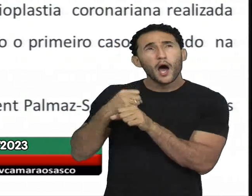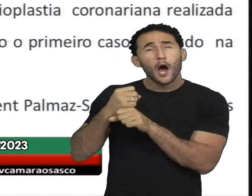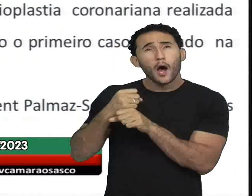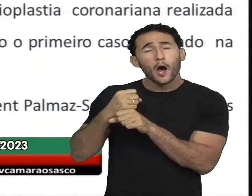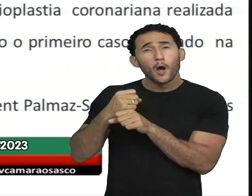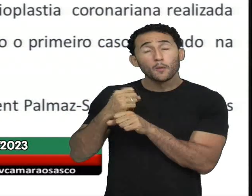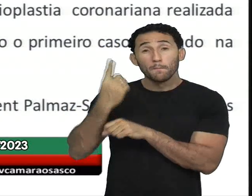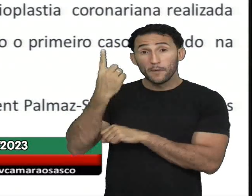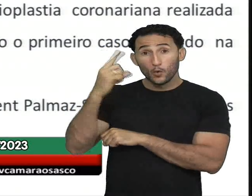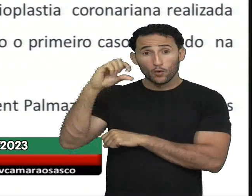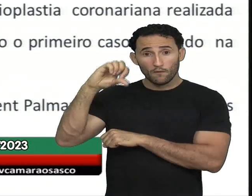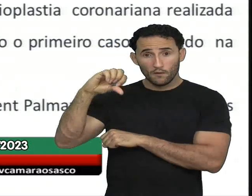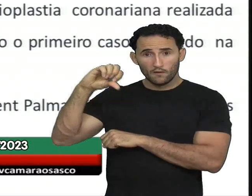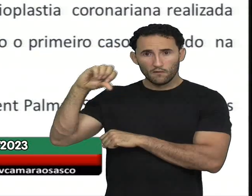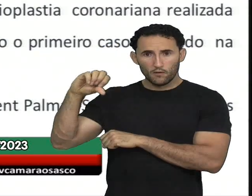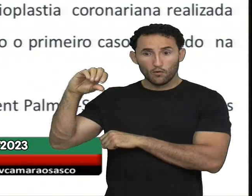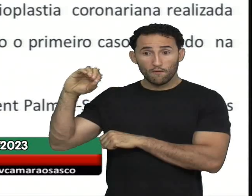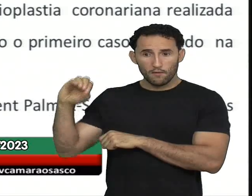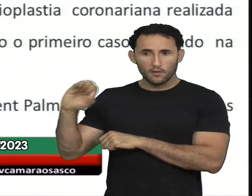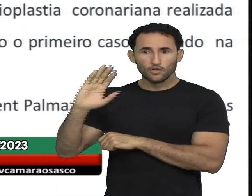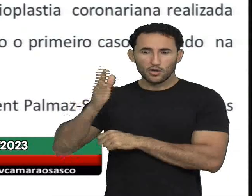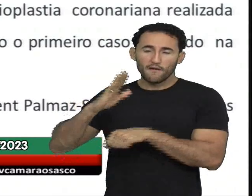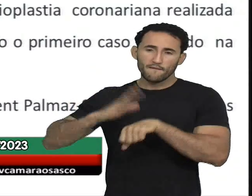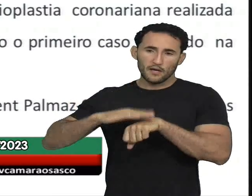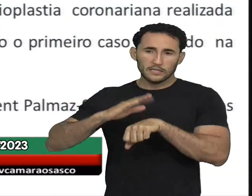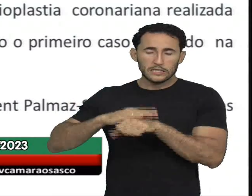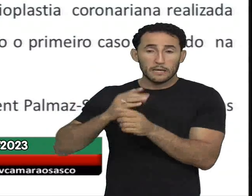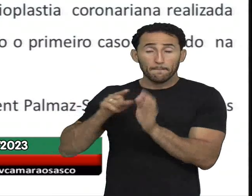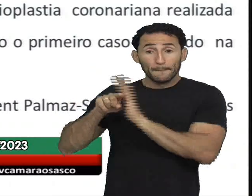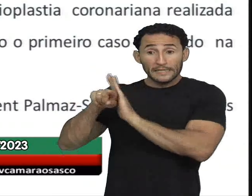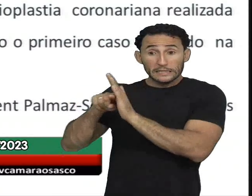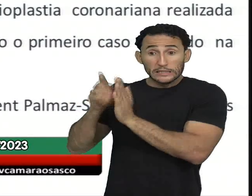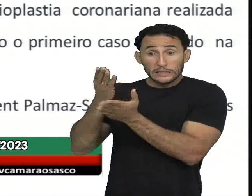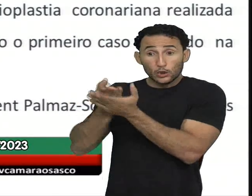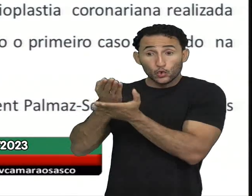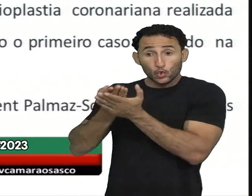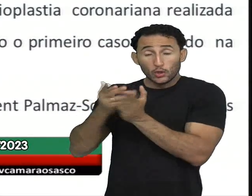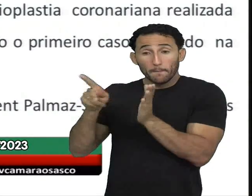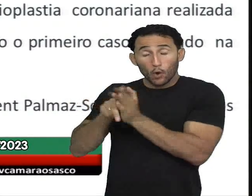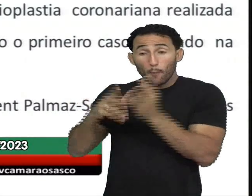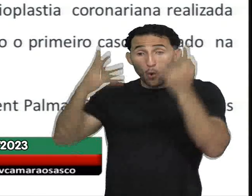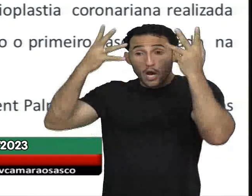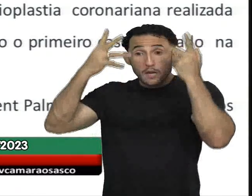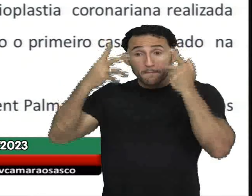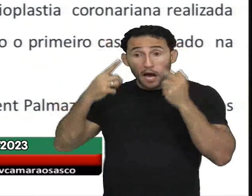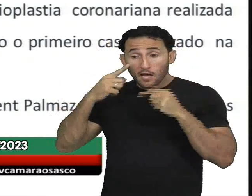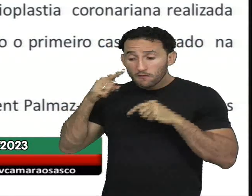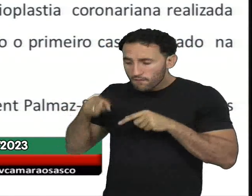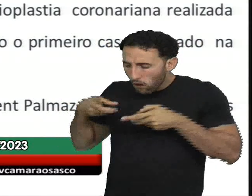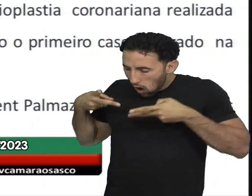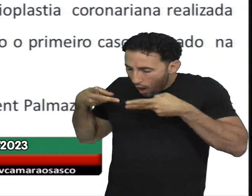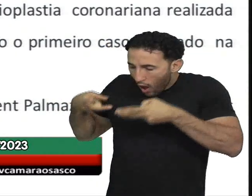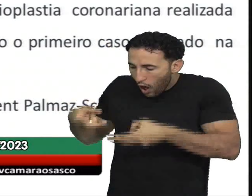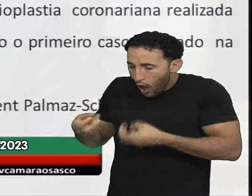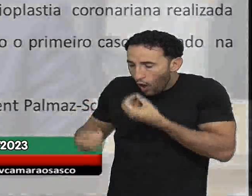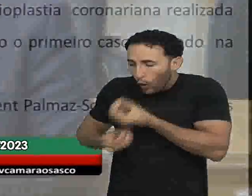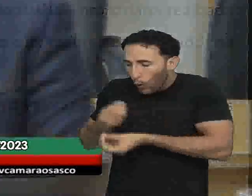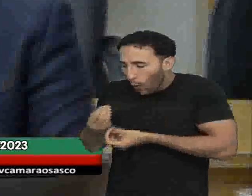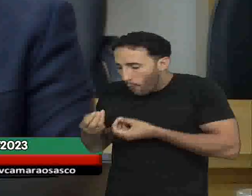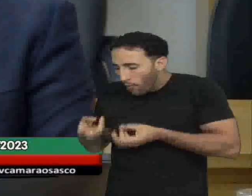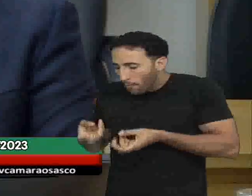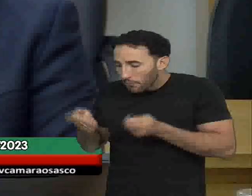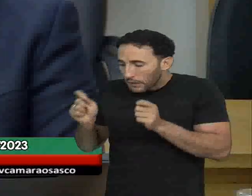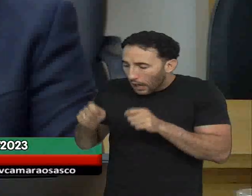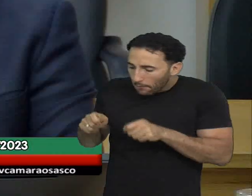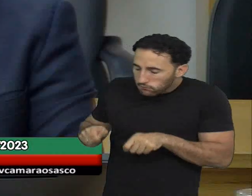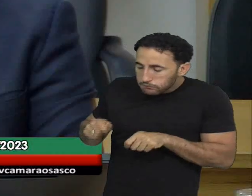começo de 1900 já se fazia alguns estudos em animais, pensando no como poderia fazer os